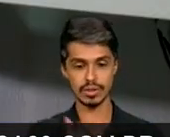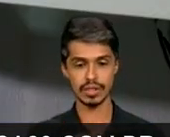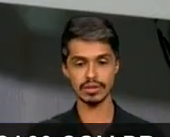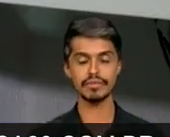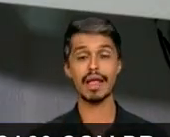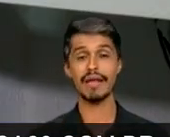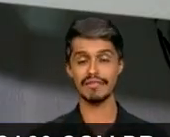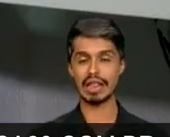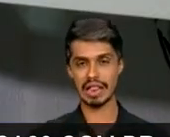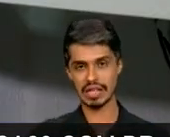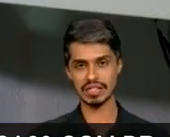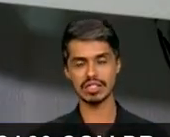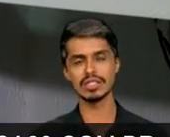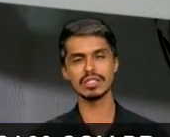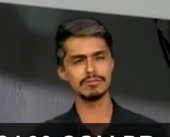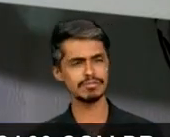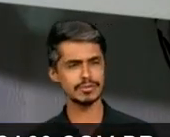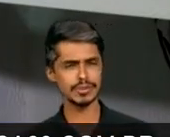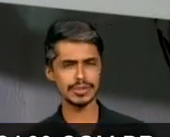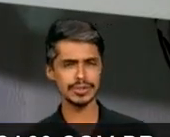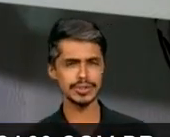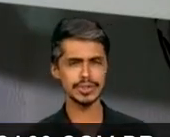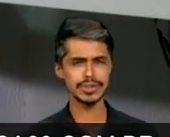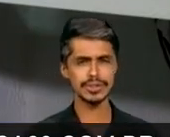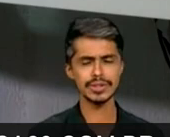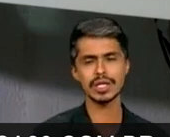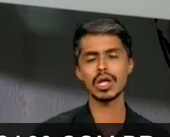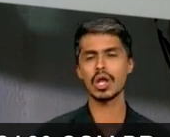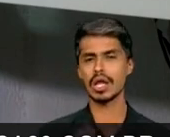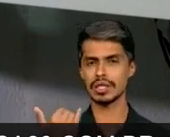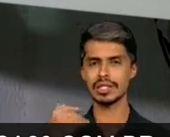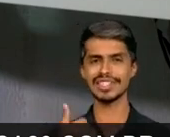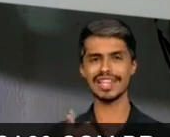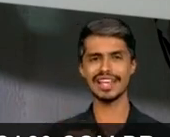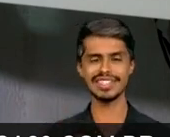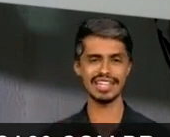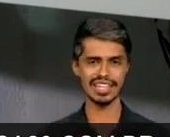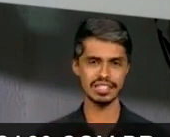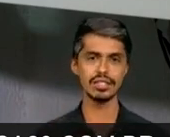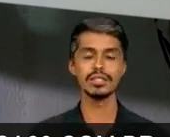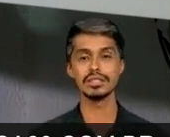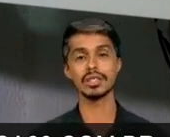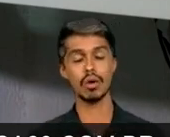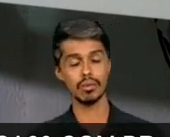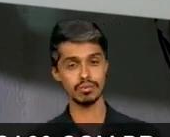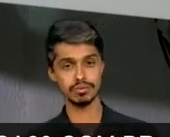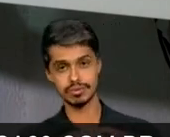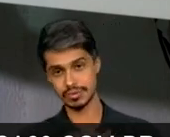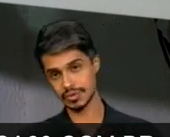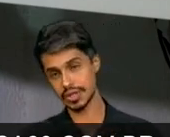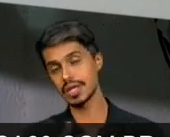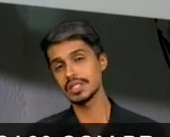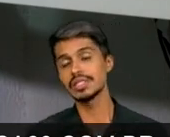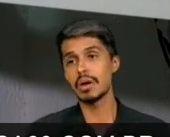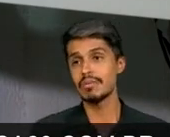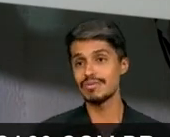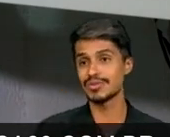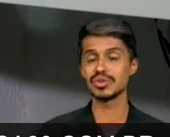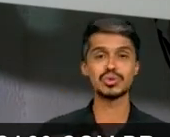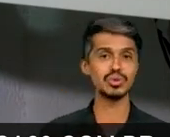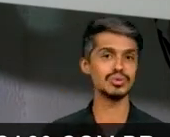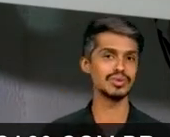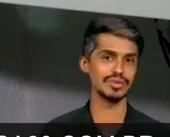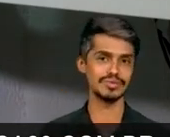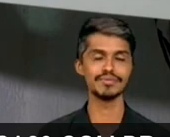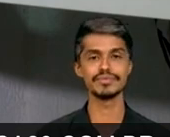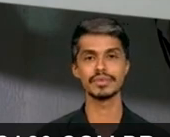online seguem uma trajetória de crescimento nos últimos 10 anos. E a pandemia de Covid-19 fez impulsionar tudo